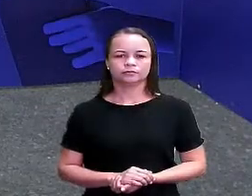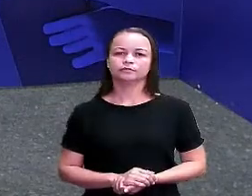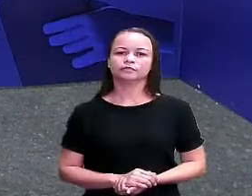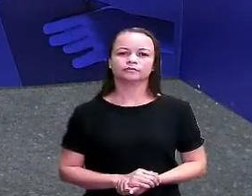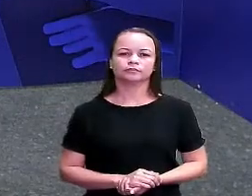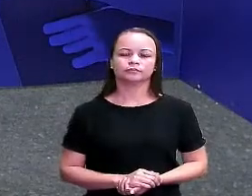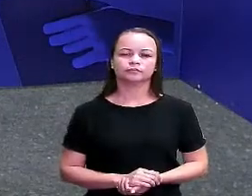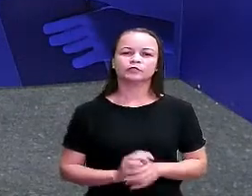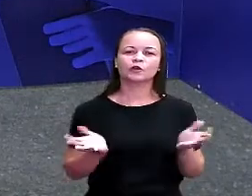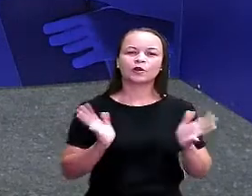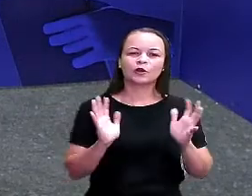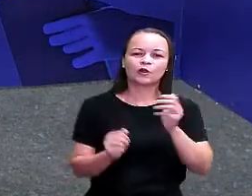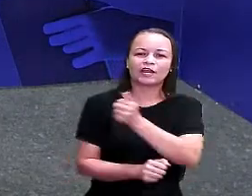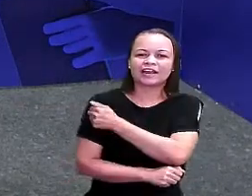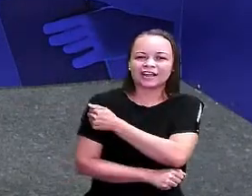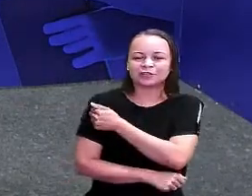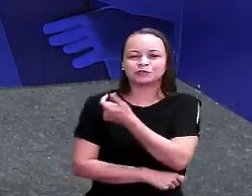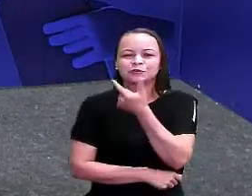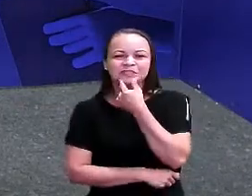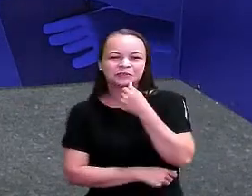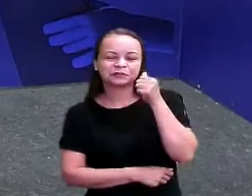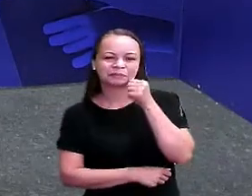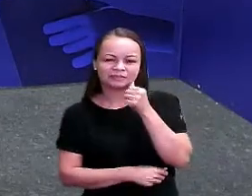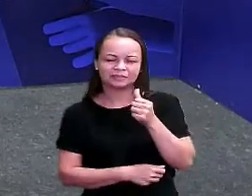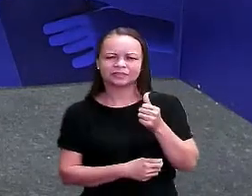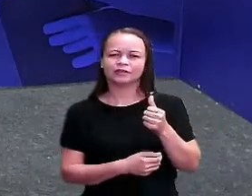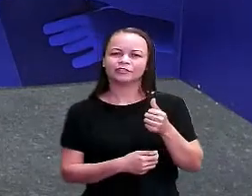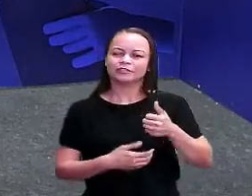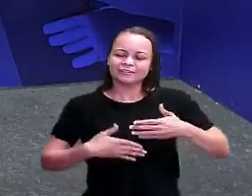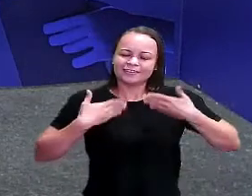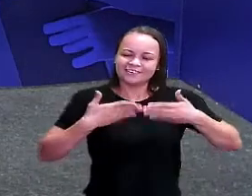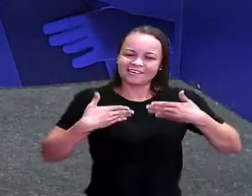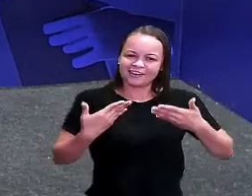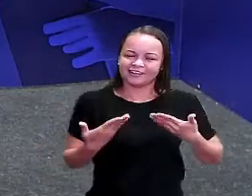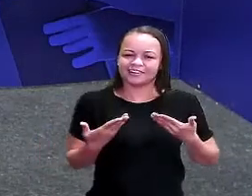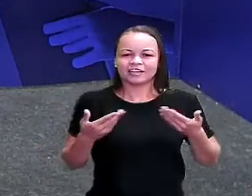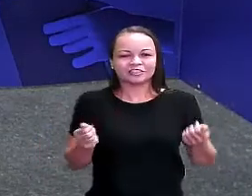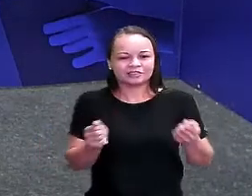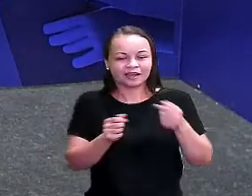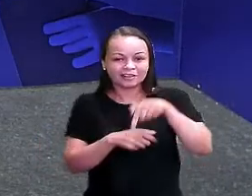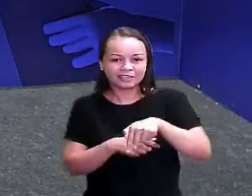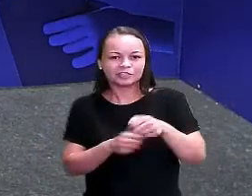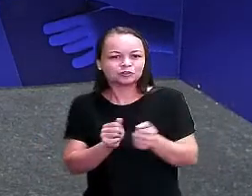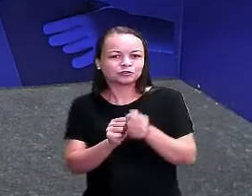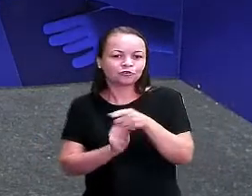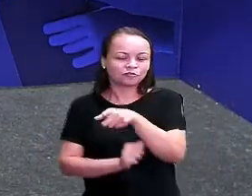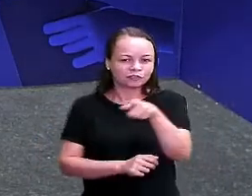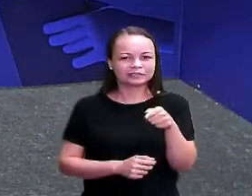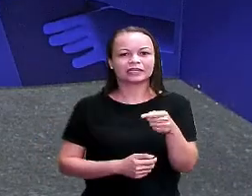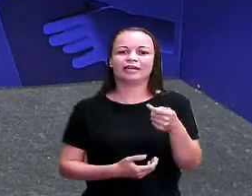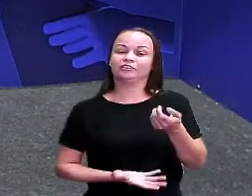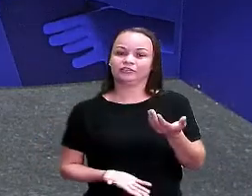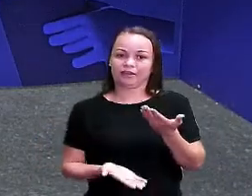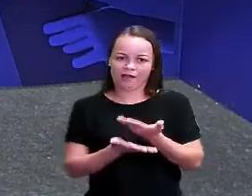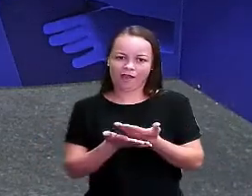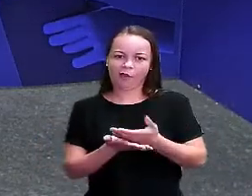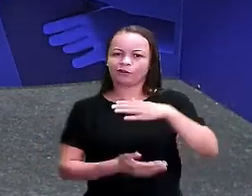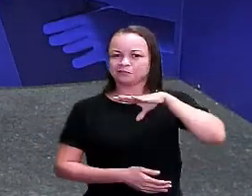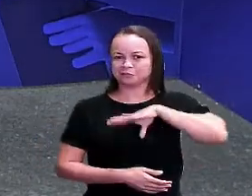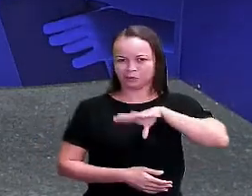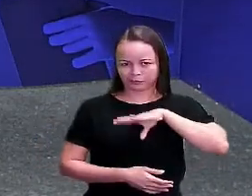Olá, queridos alunos, queridas alunas. Que alegria estar aqui com vocês em mais uma aula de língua portuguesa.